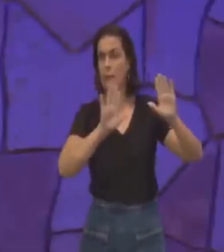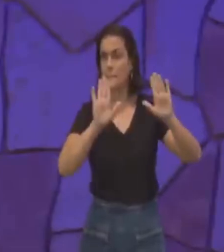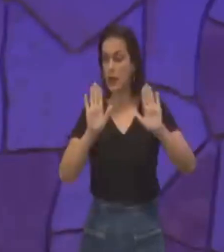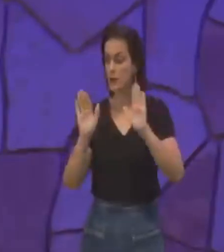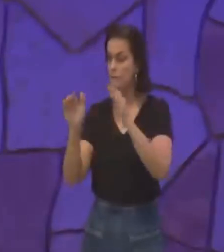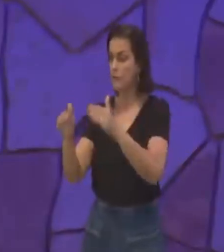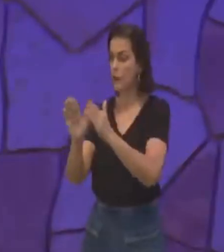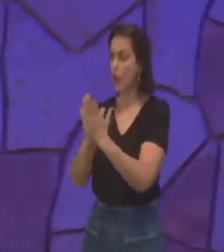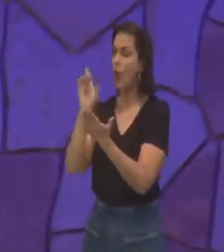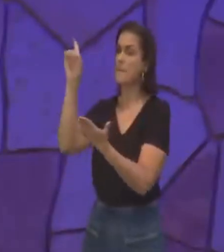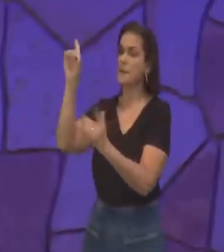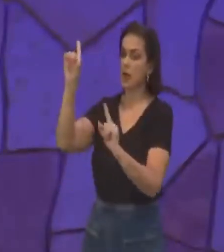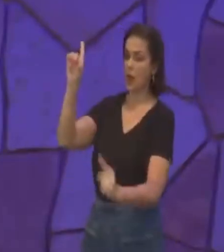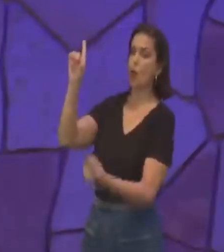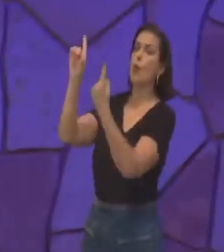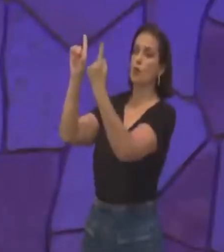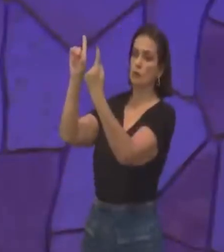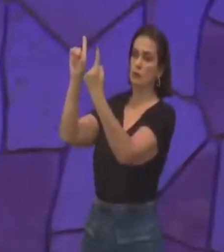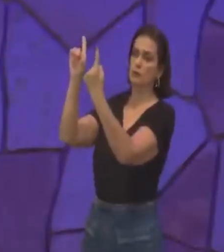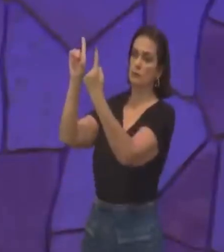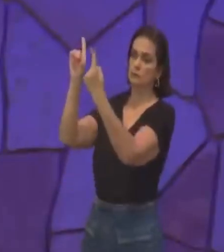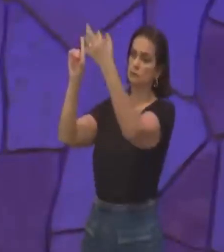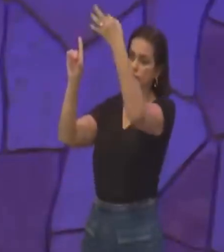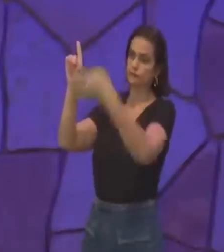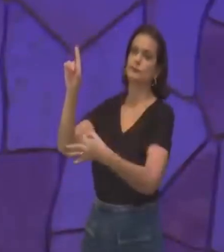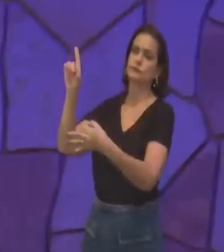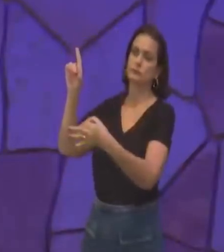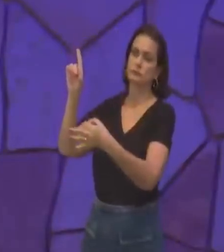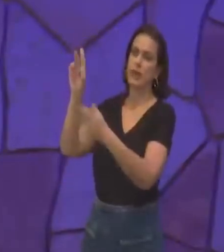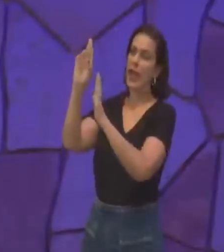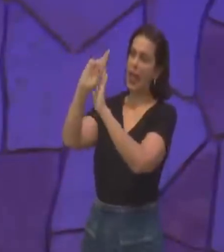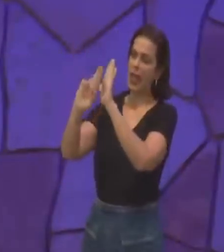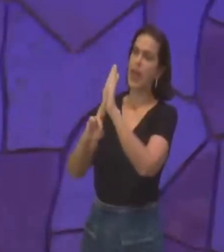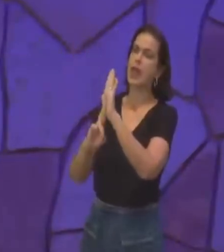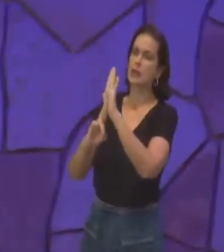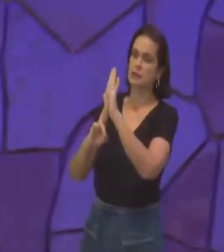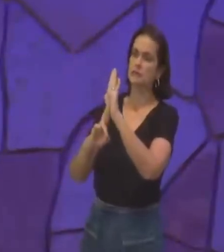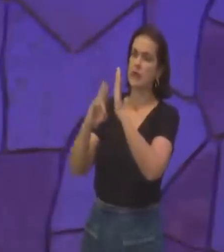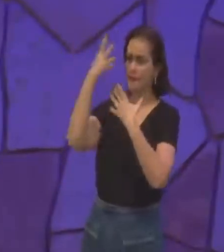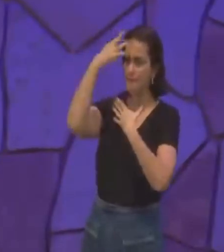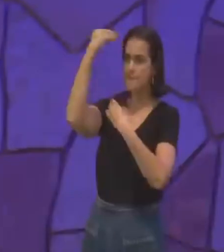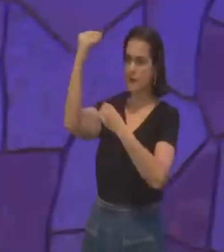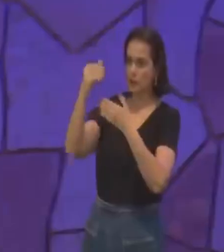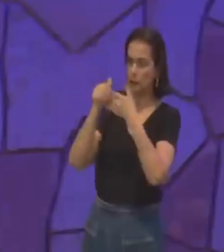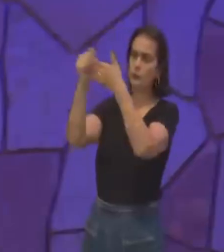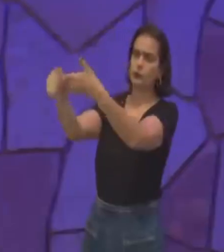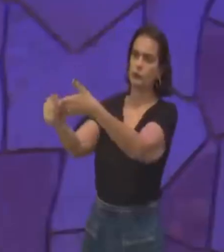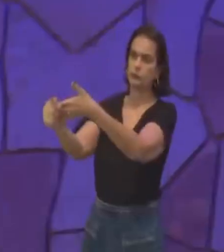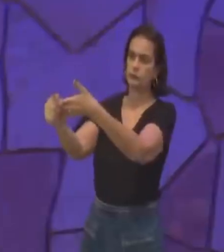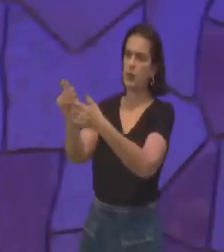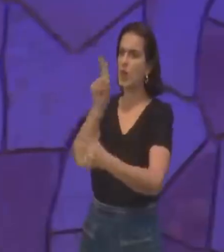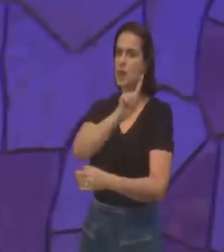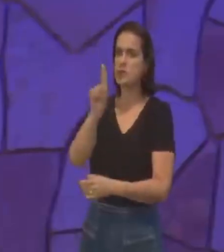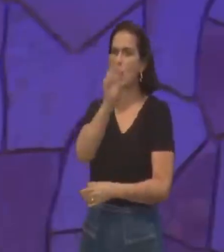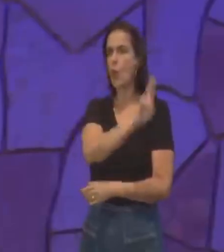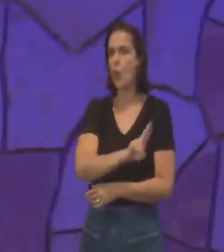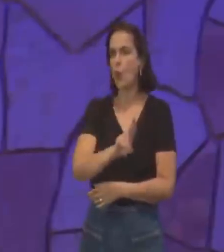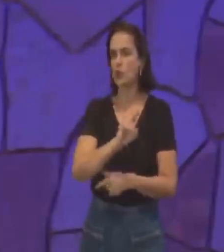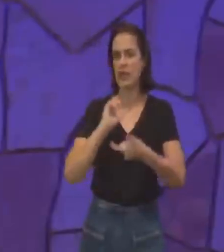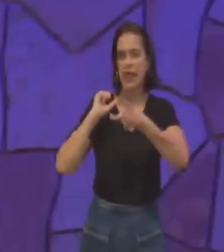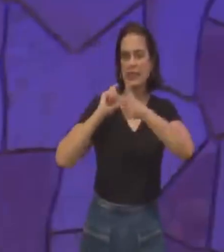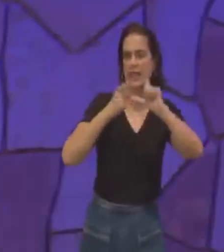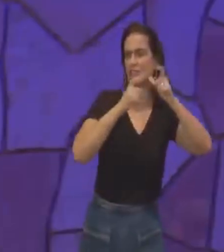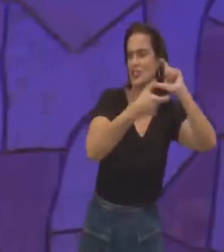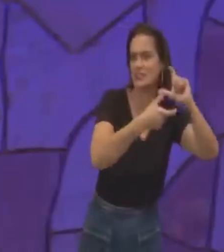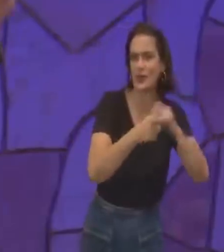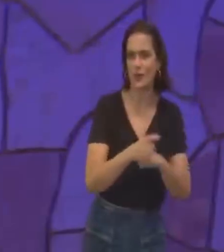Bíblia, ela é a palavra de Deus e ela é a única regra de fé e prática. Nós não usamos a tradição e